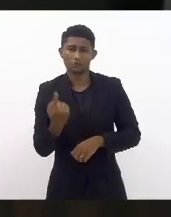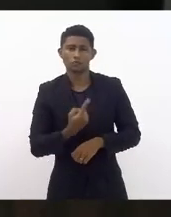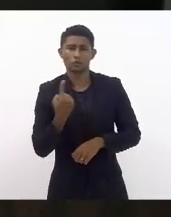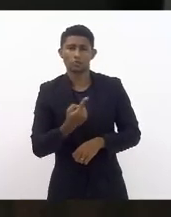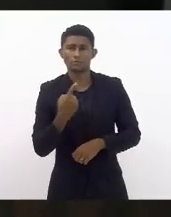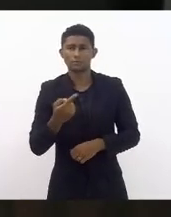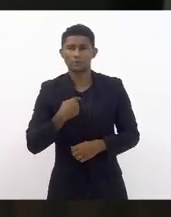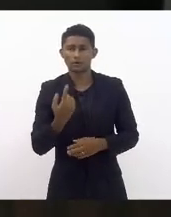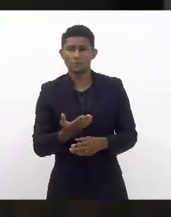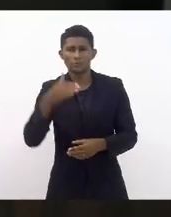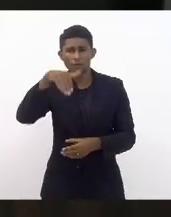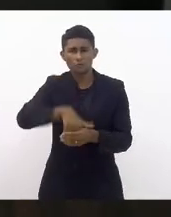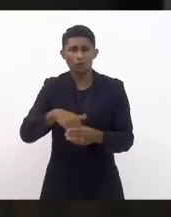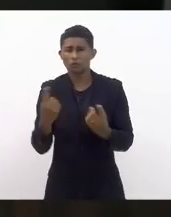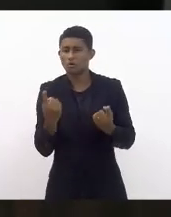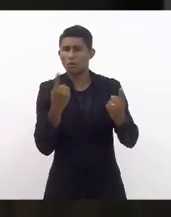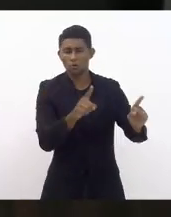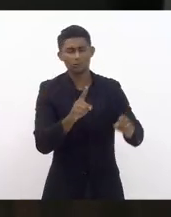votar contra.